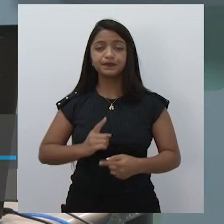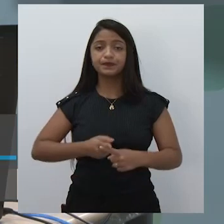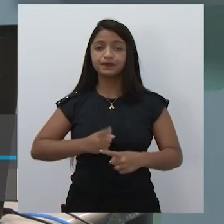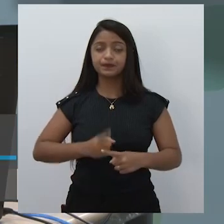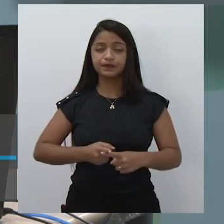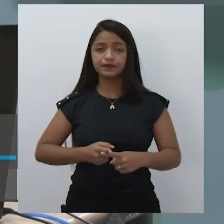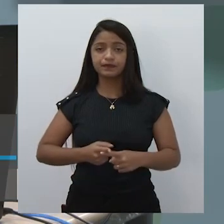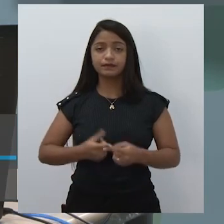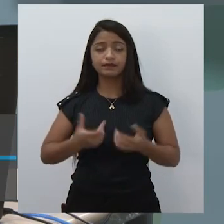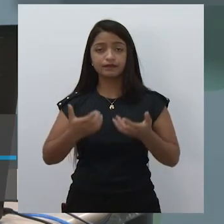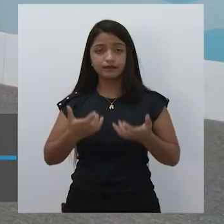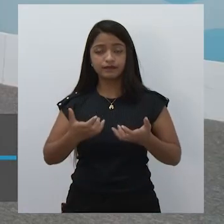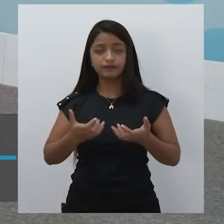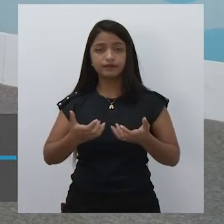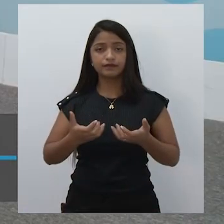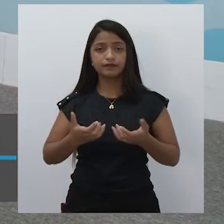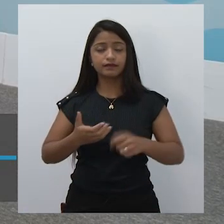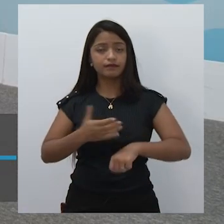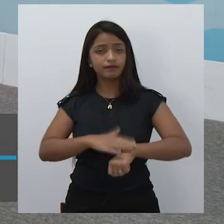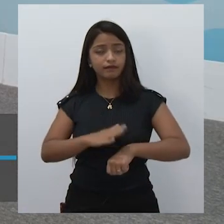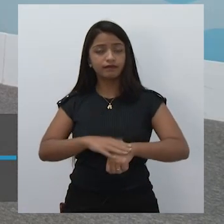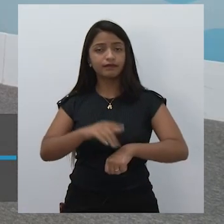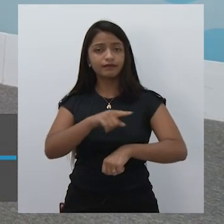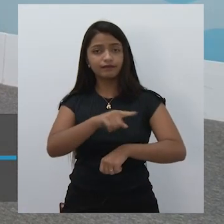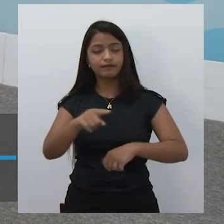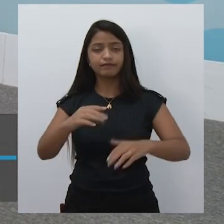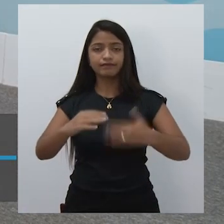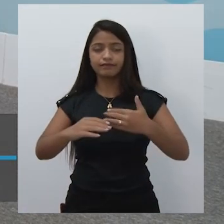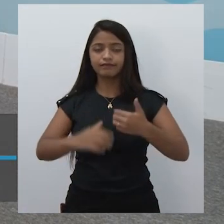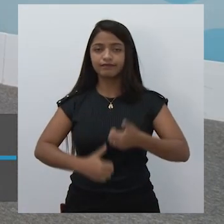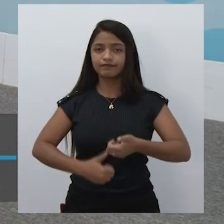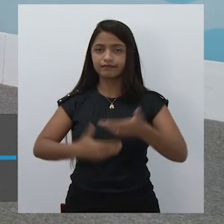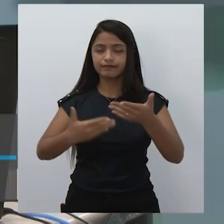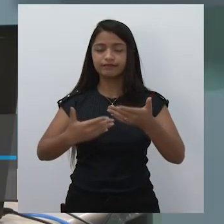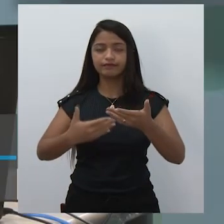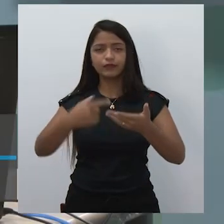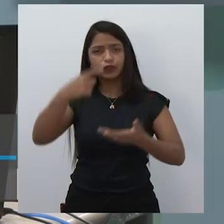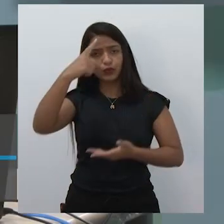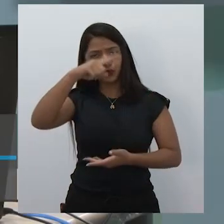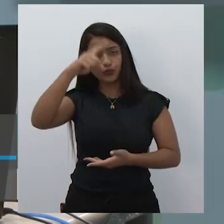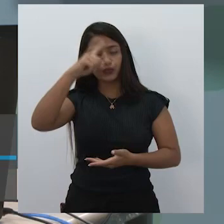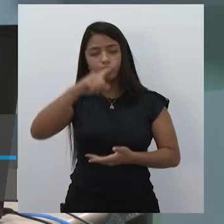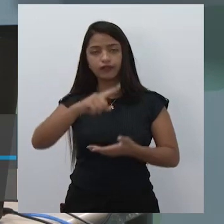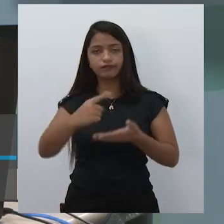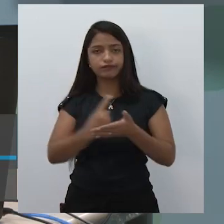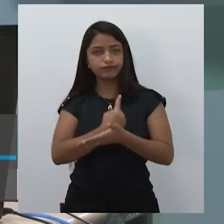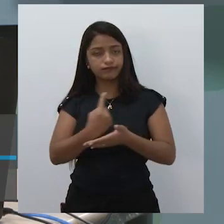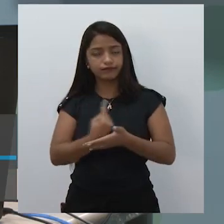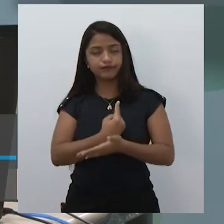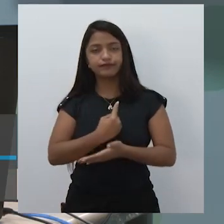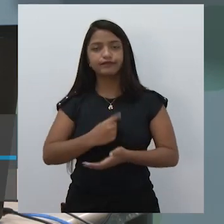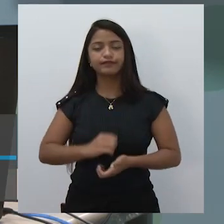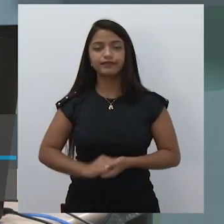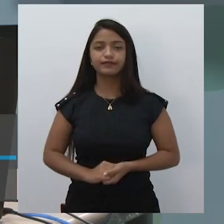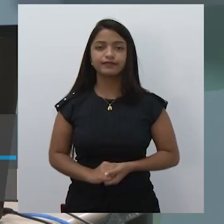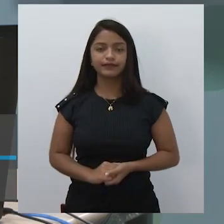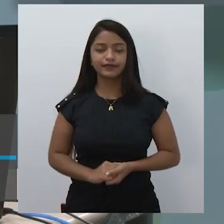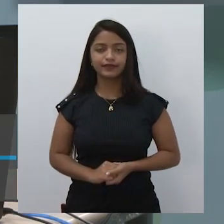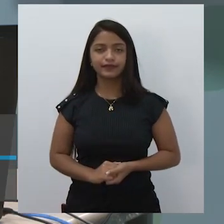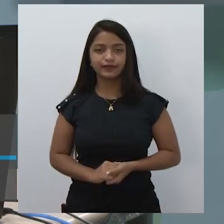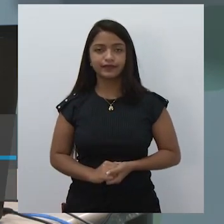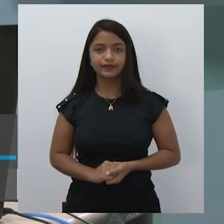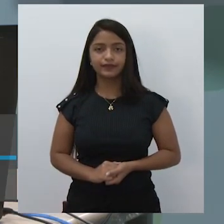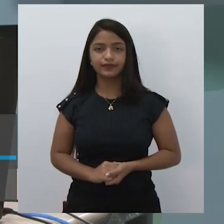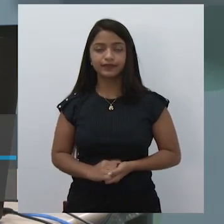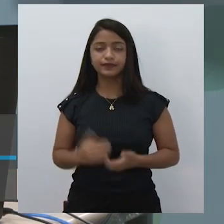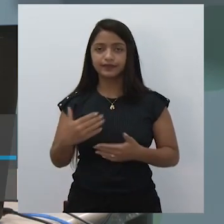deixar um espaço também para que vocês possam se manifestar no chat sobre dúvidas e questões, né? Eu acho que, assim,